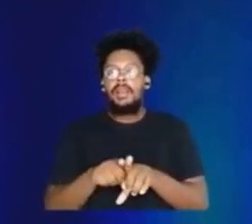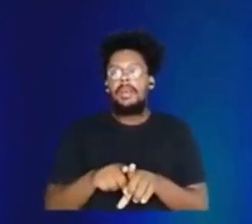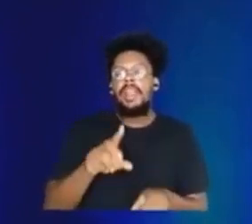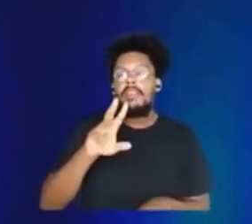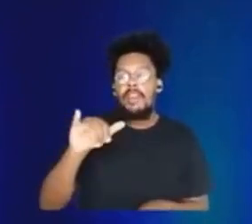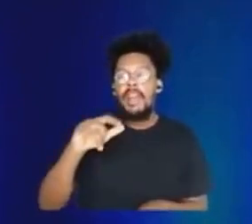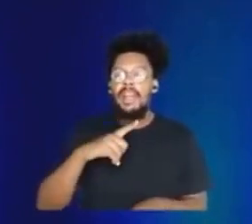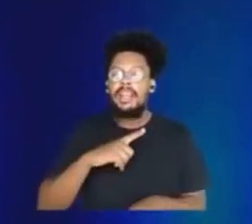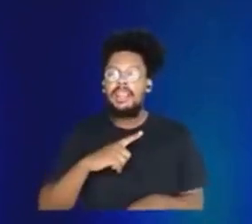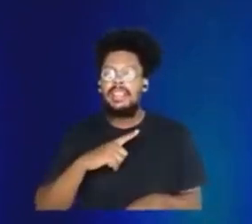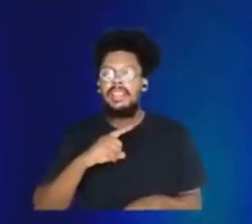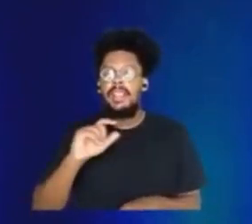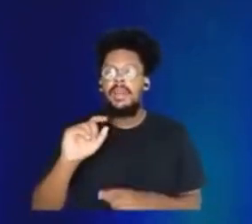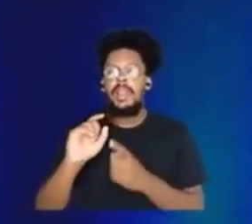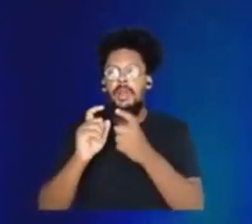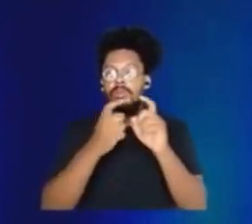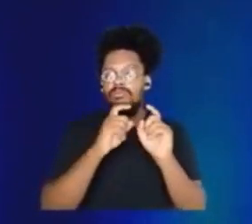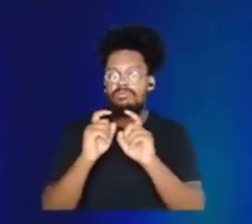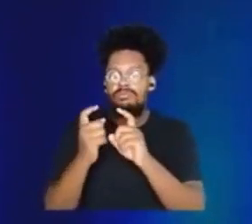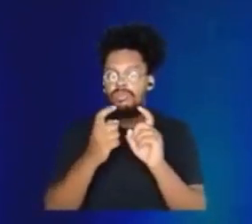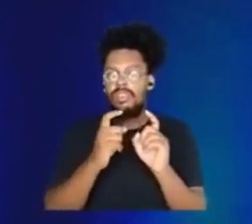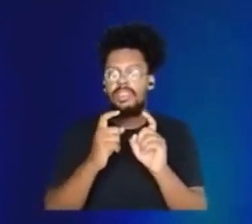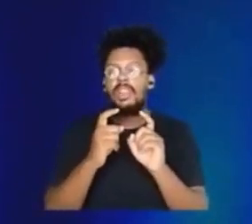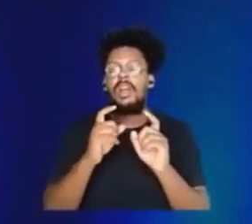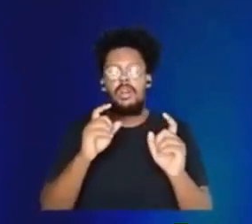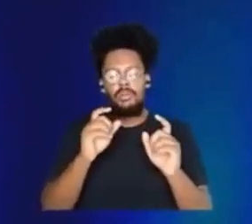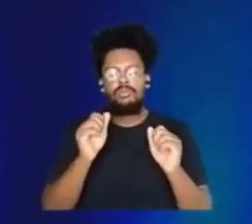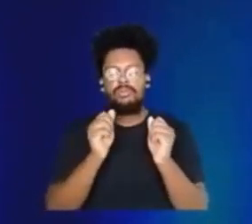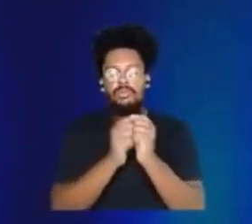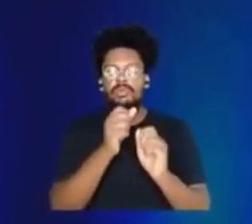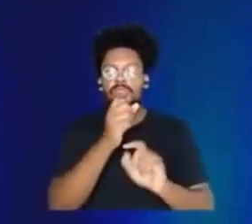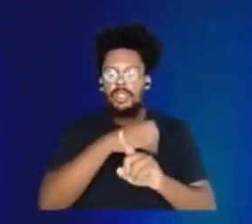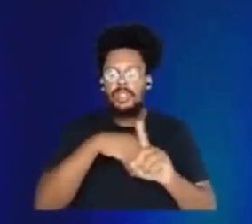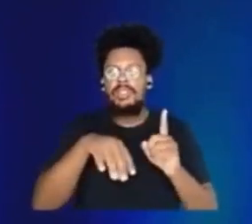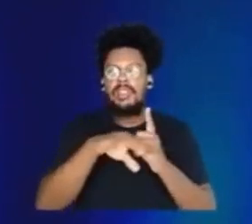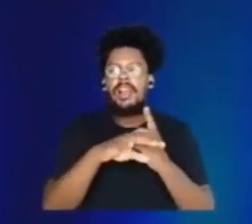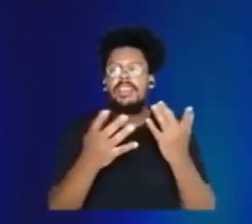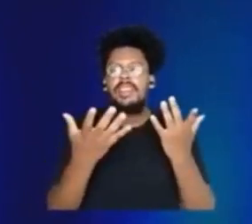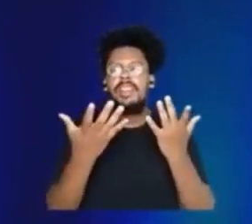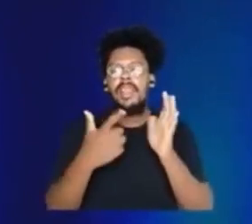gente tem muito interesse em dialogar com o conjunto da sociedade para apontar numa direção convergente. Obrigado.